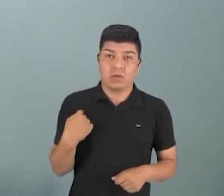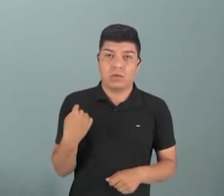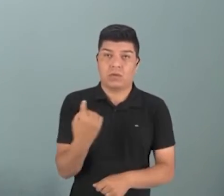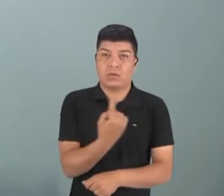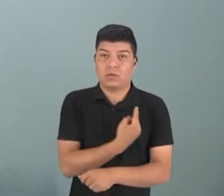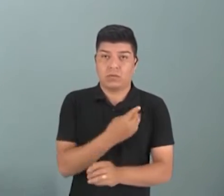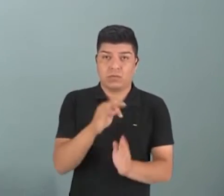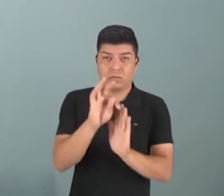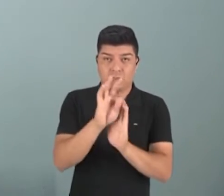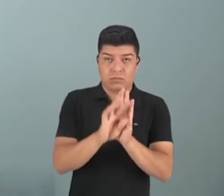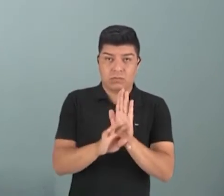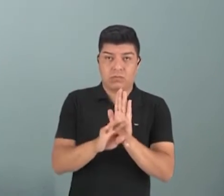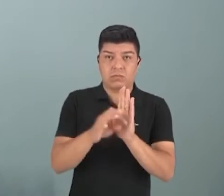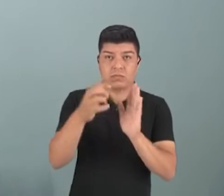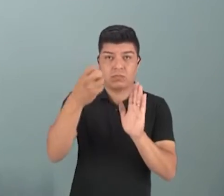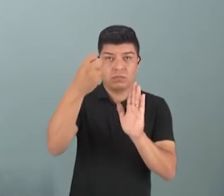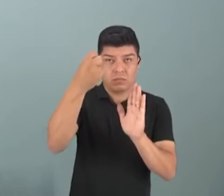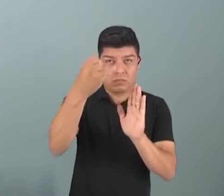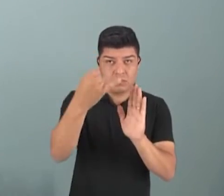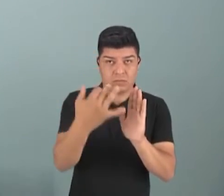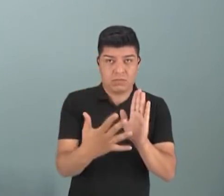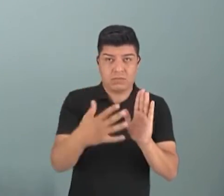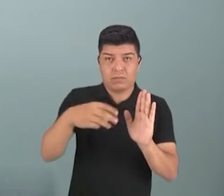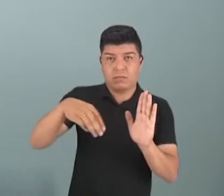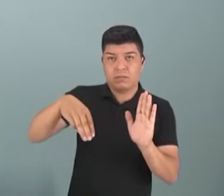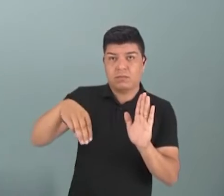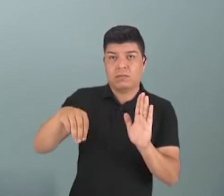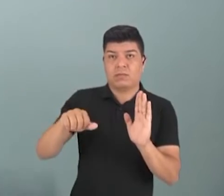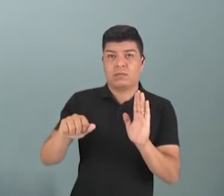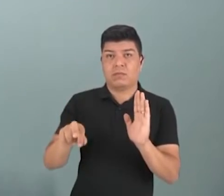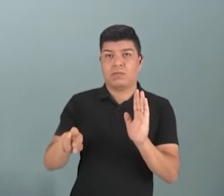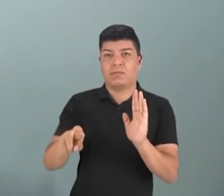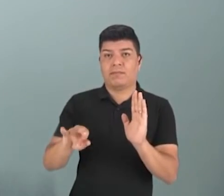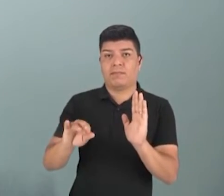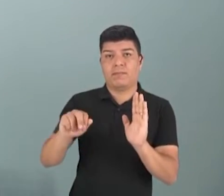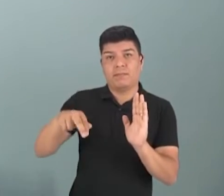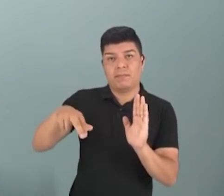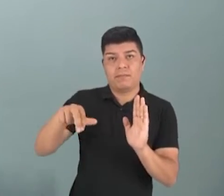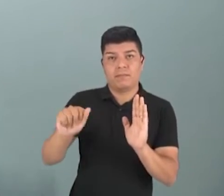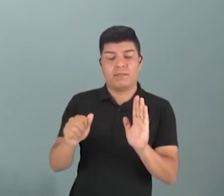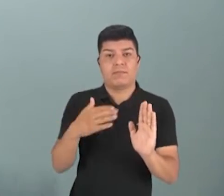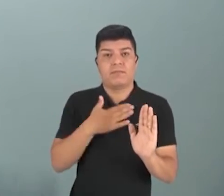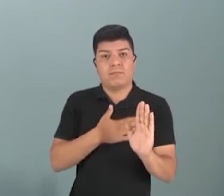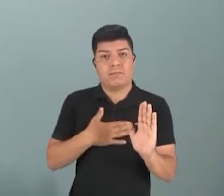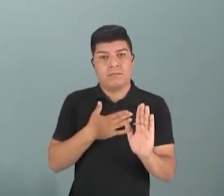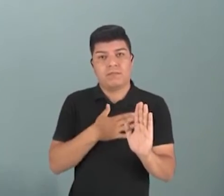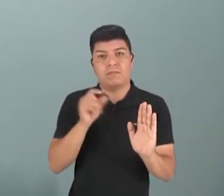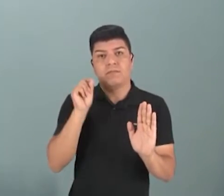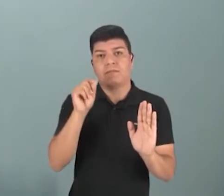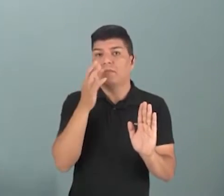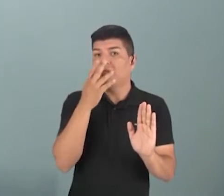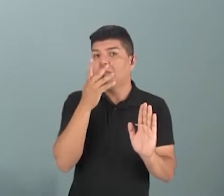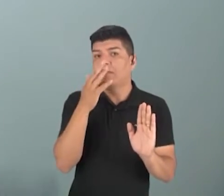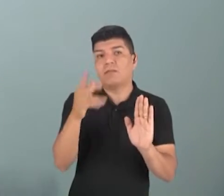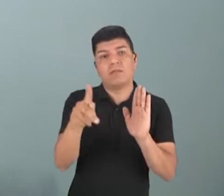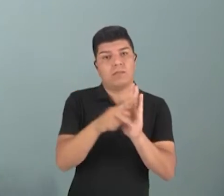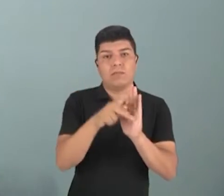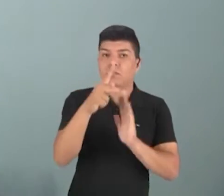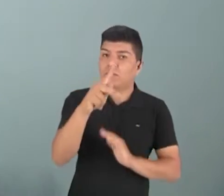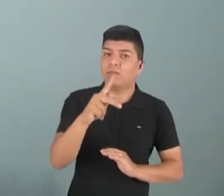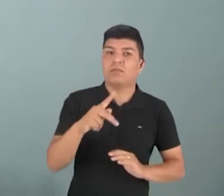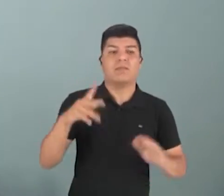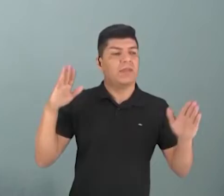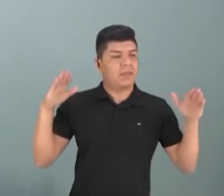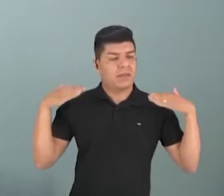texto estamos falando que a Mariana ela gostava do que da sua cor ela